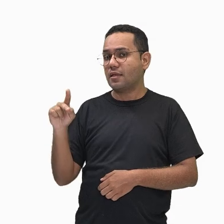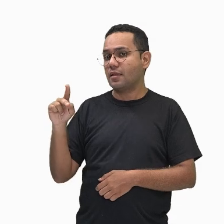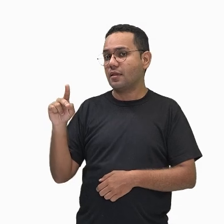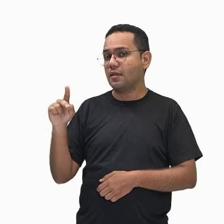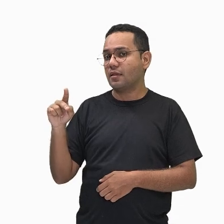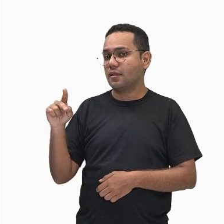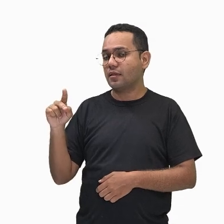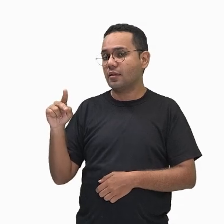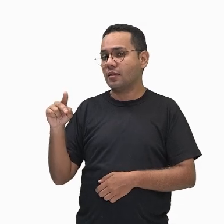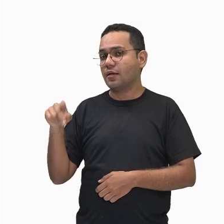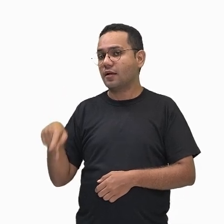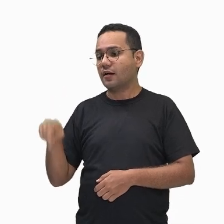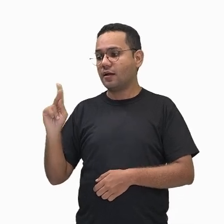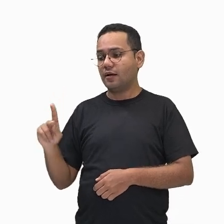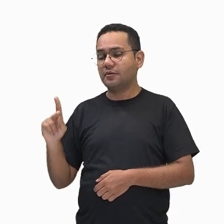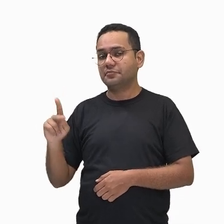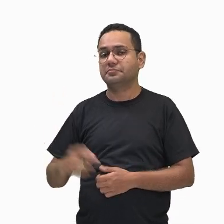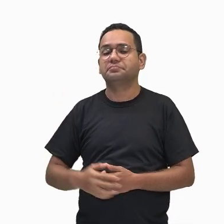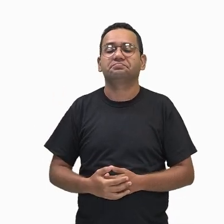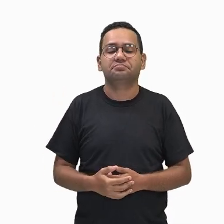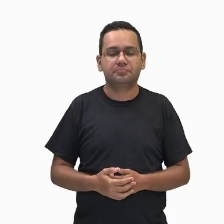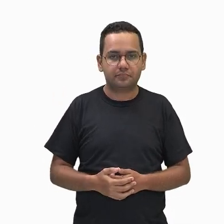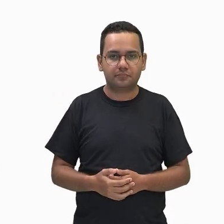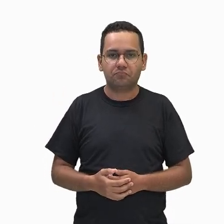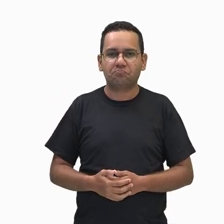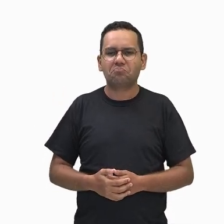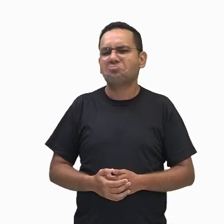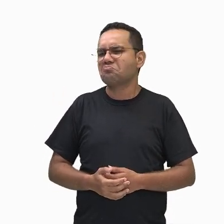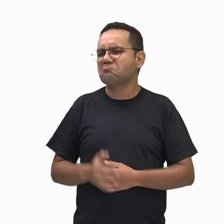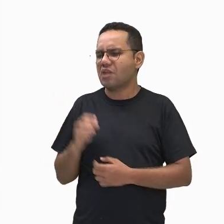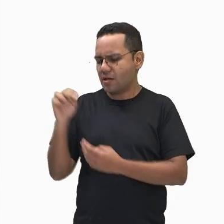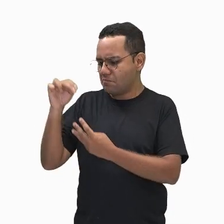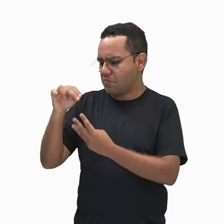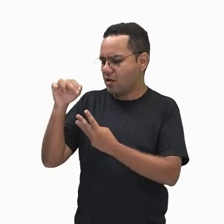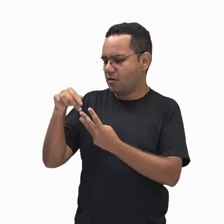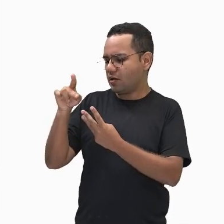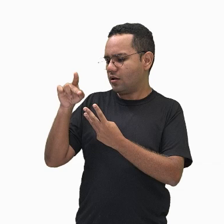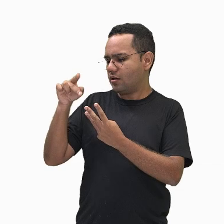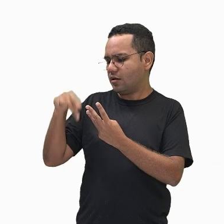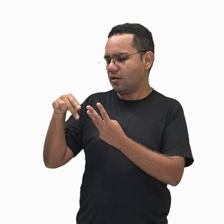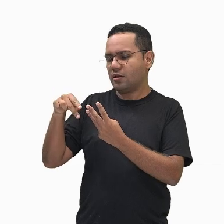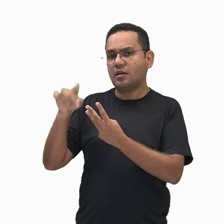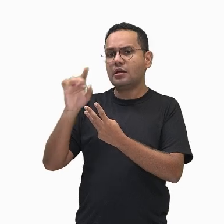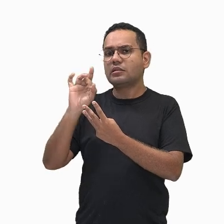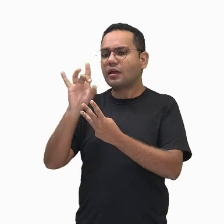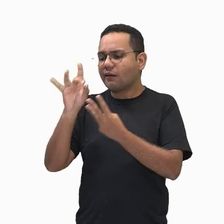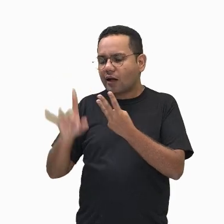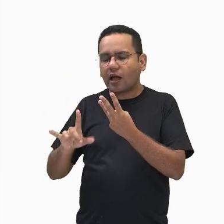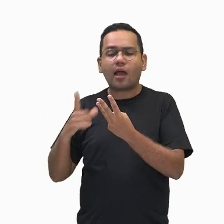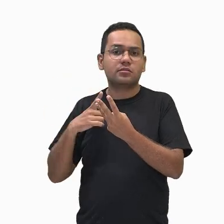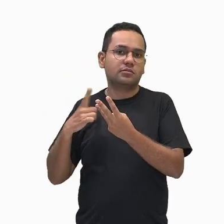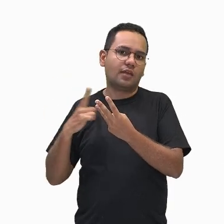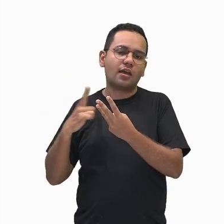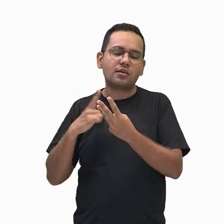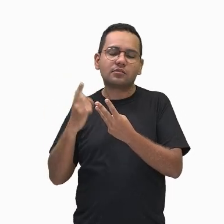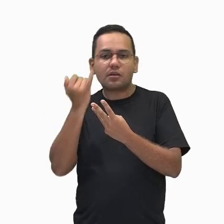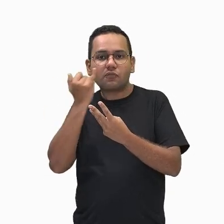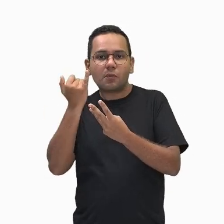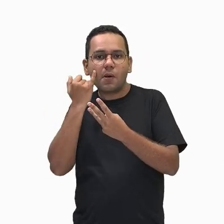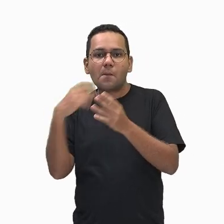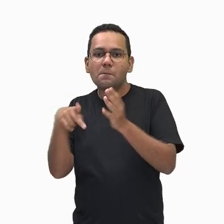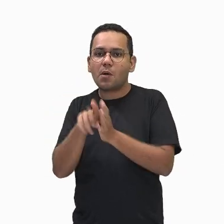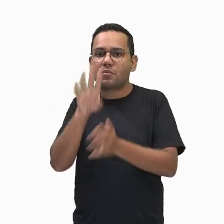P e um K, né? Cada um deles representa um elemento da tabela periódica, só que como fertilizante eles